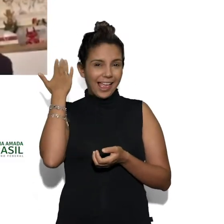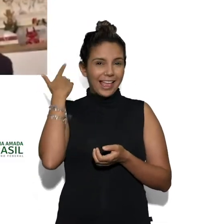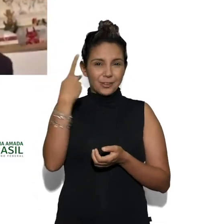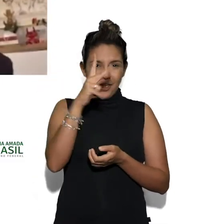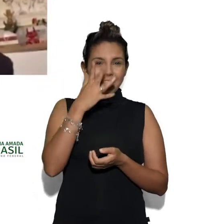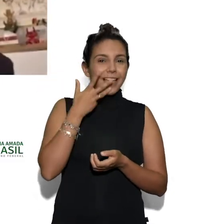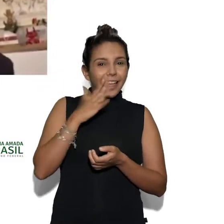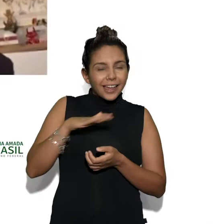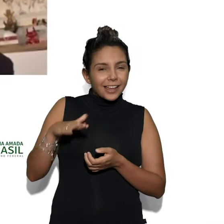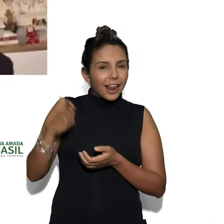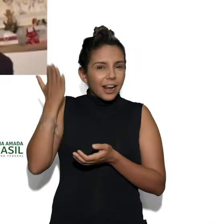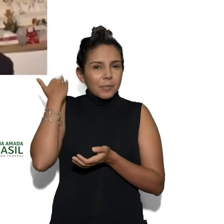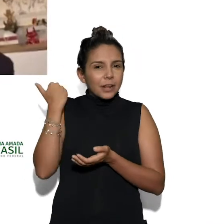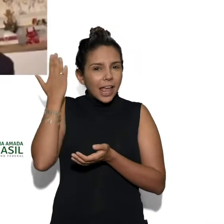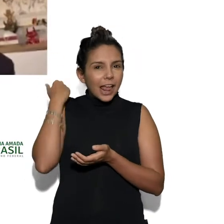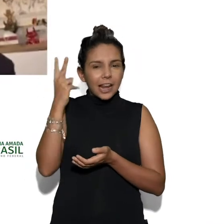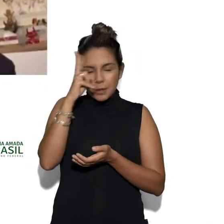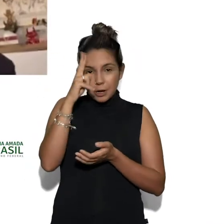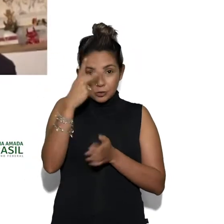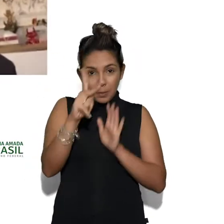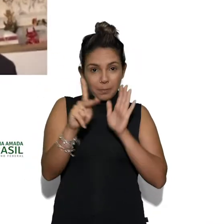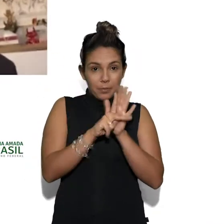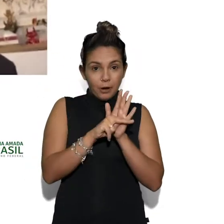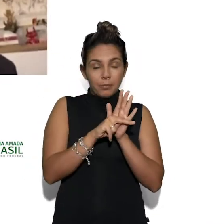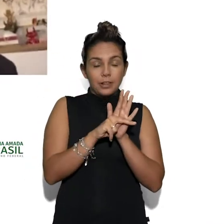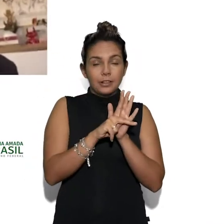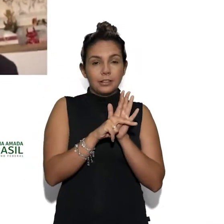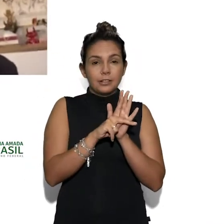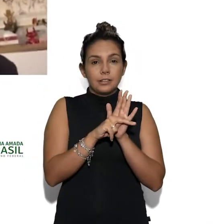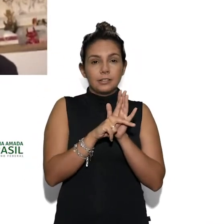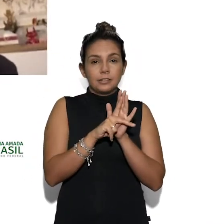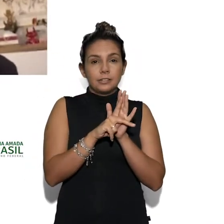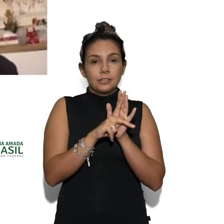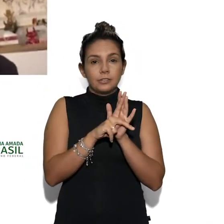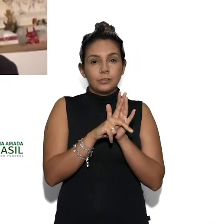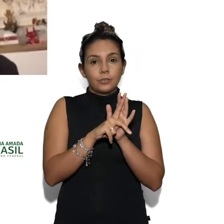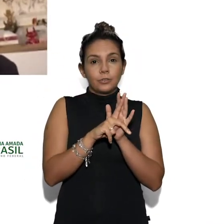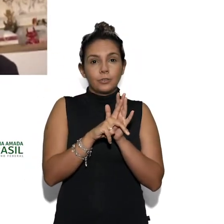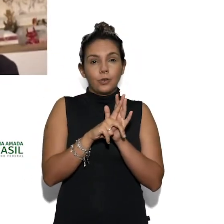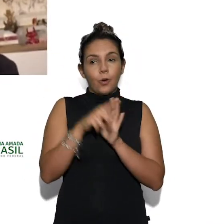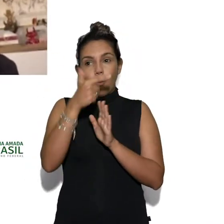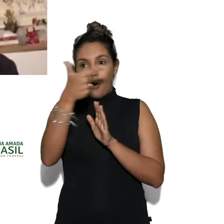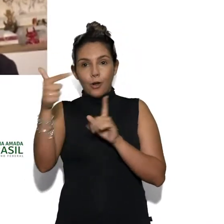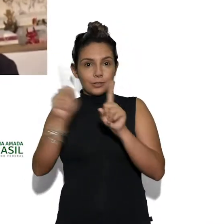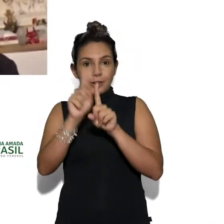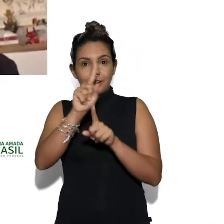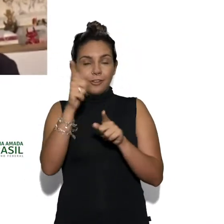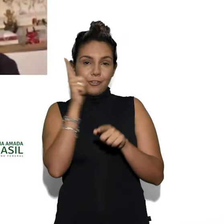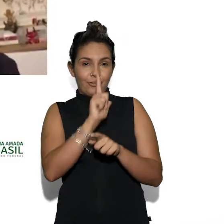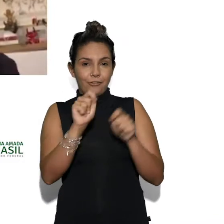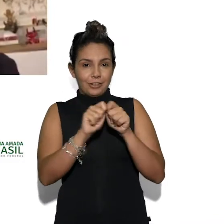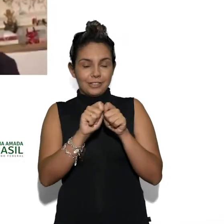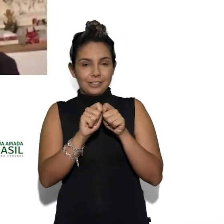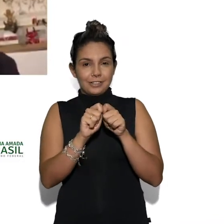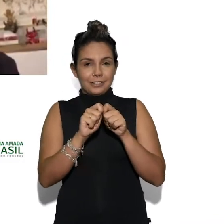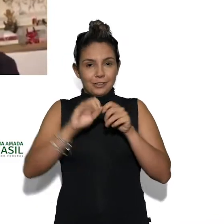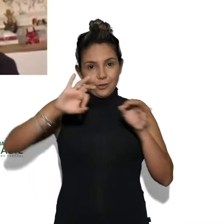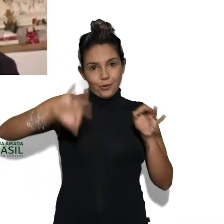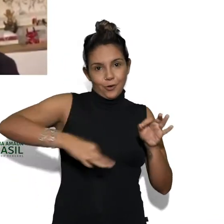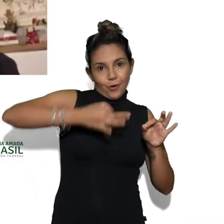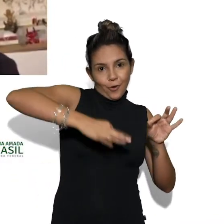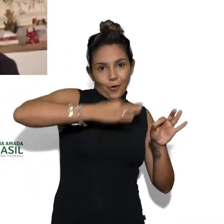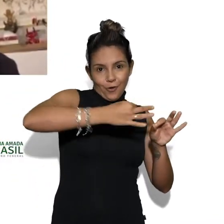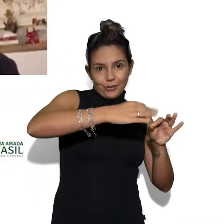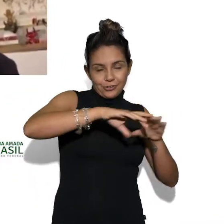é que as lembranças da infância, principalmente, elas são suas, mas em certa medida passam a ser dos outros, porque você ainda não